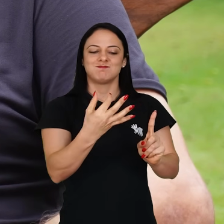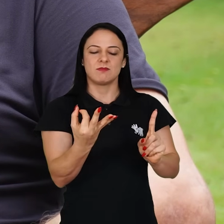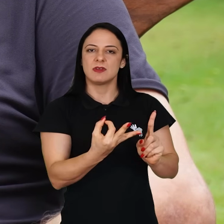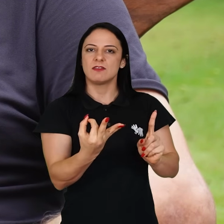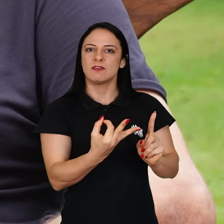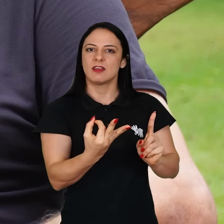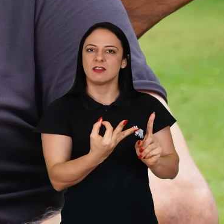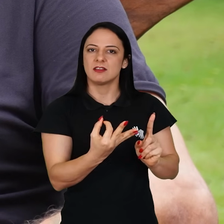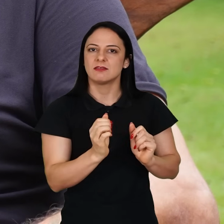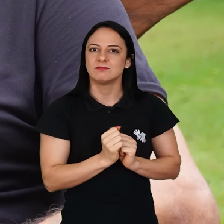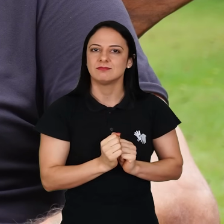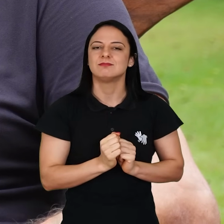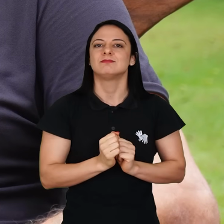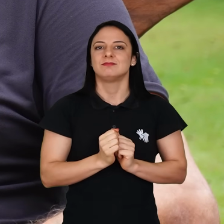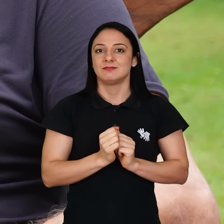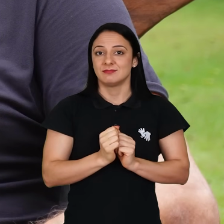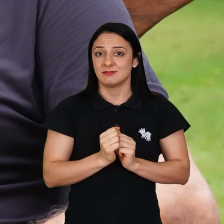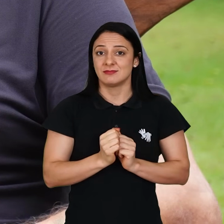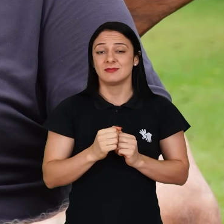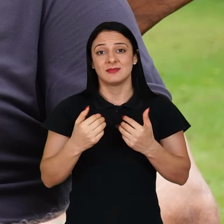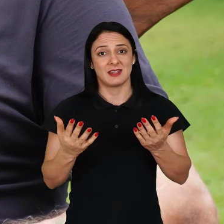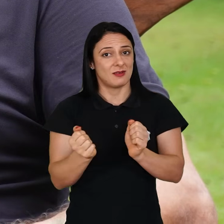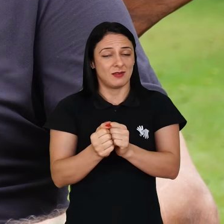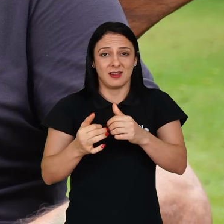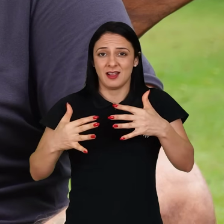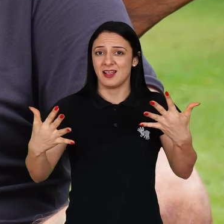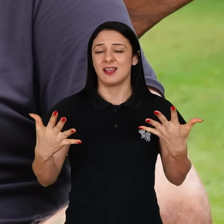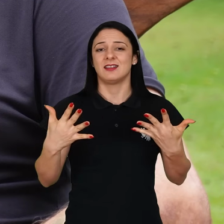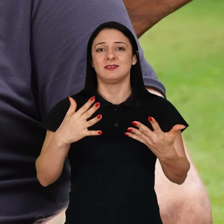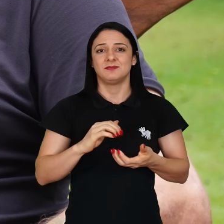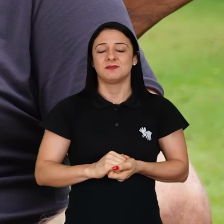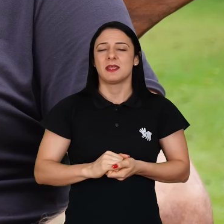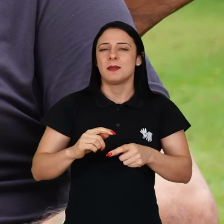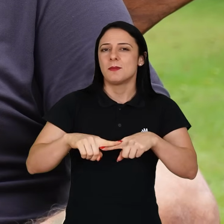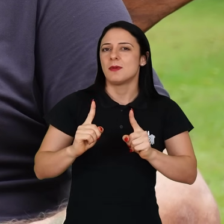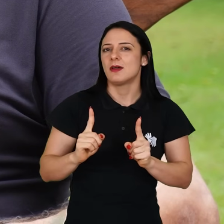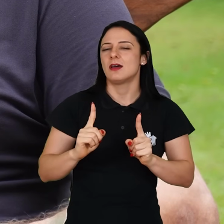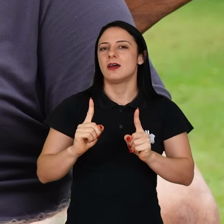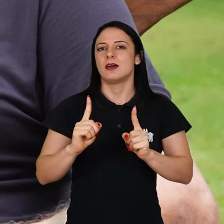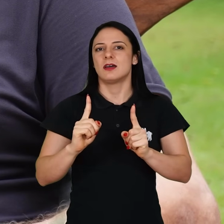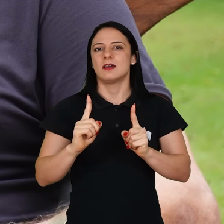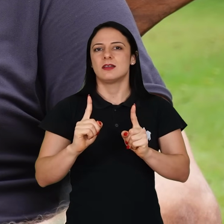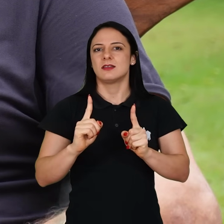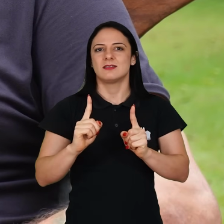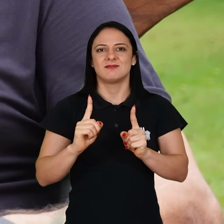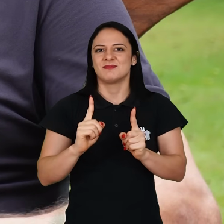ficou intacta, está sapecada. É um milagre. Mas